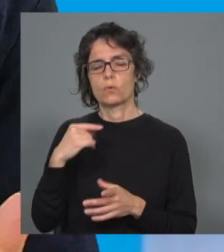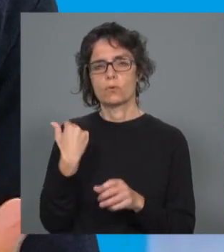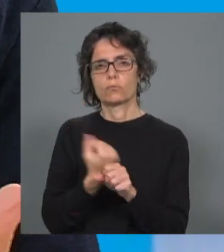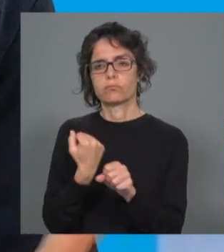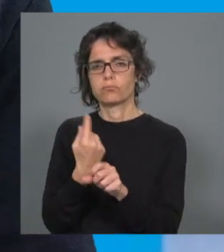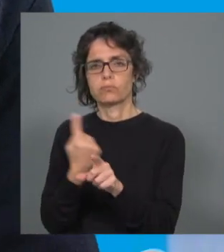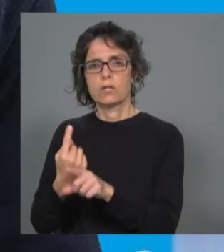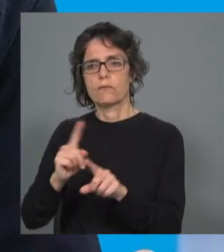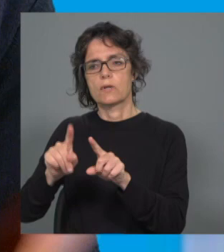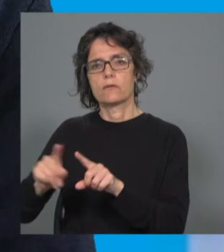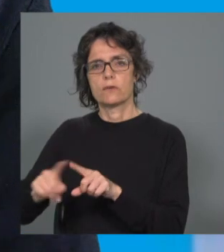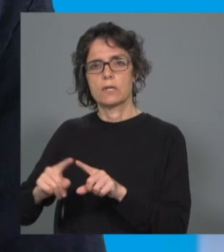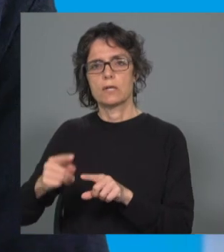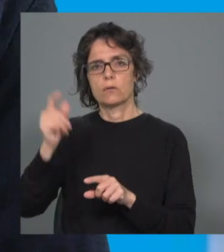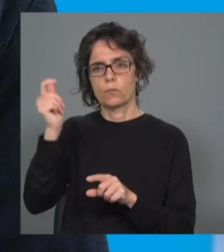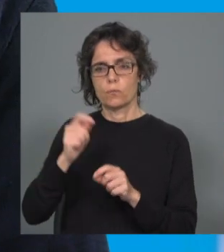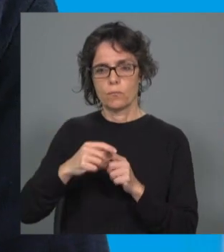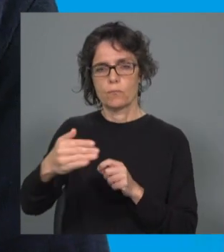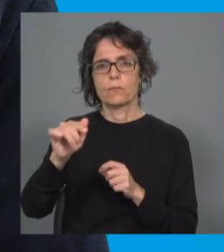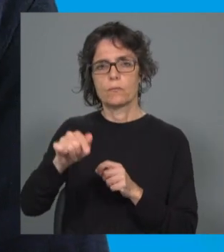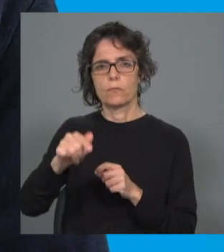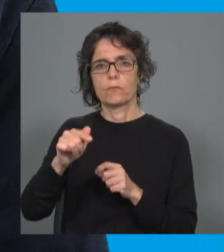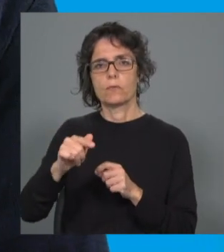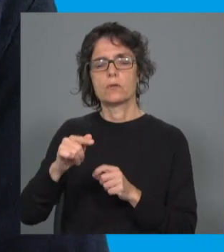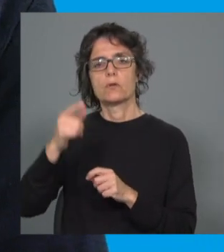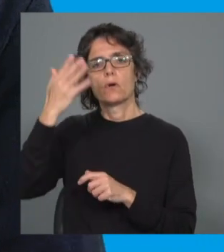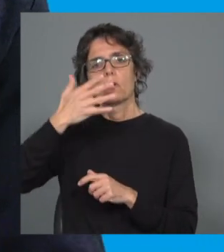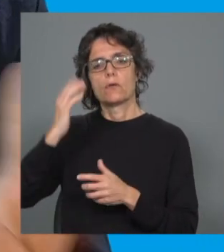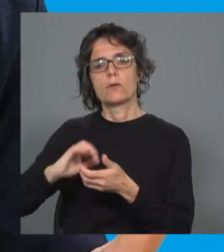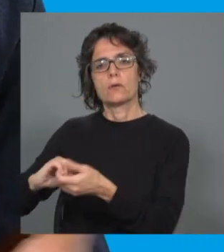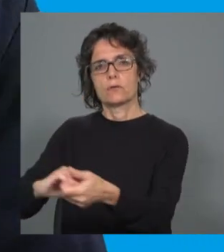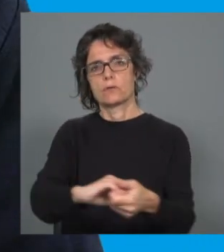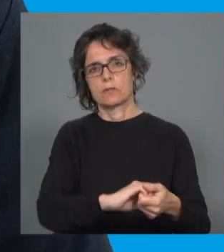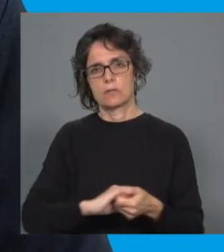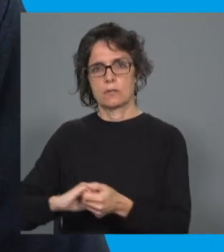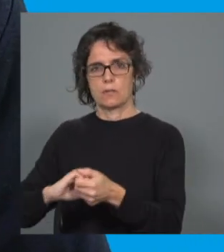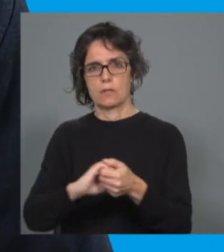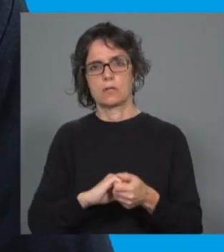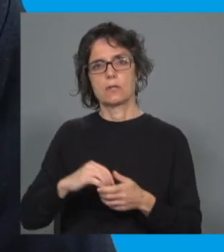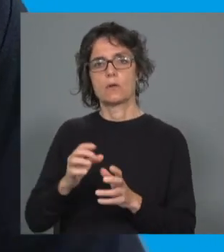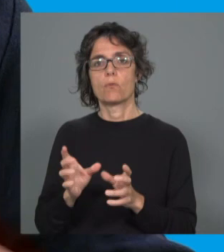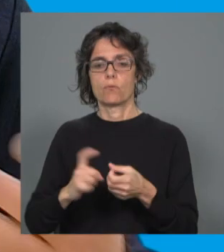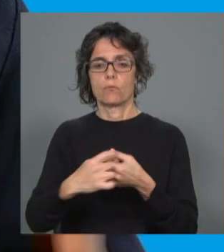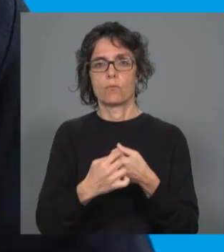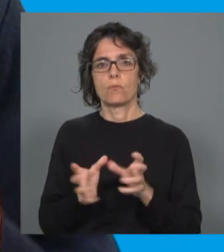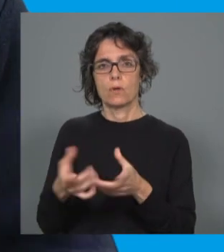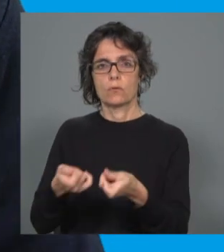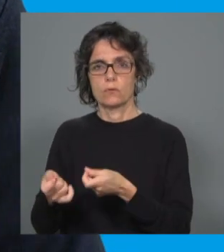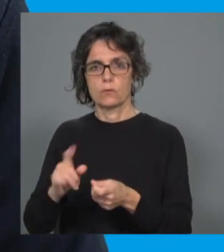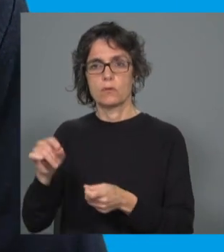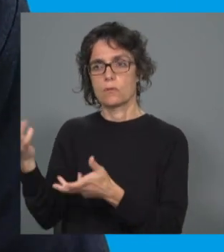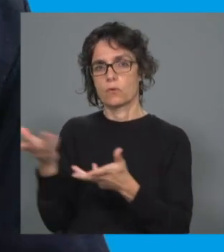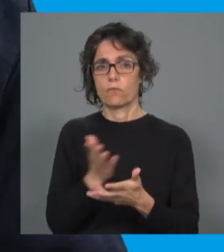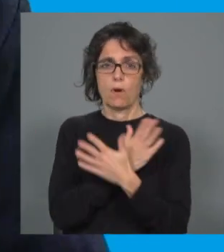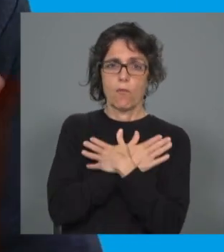nós chamamos o Dia da Solidariedade e que, portanto, os membros da organização e convidados,